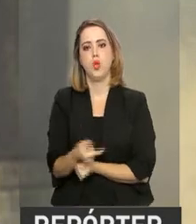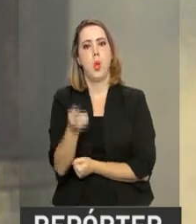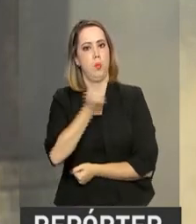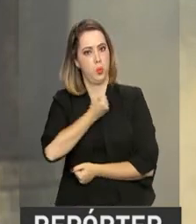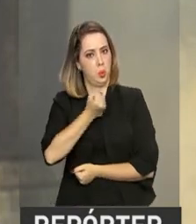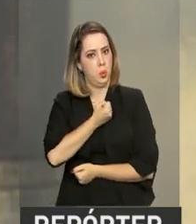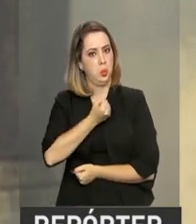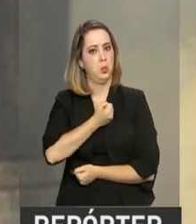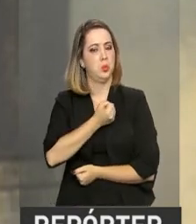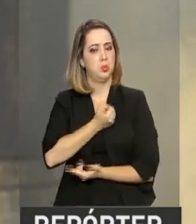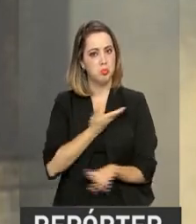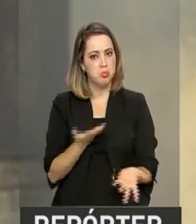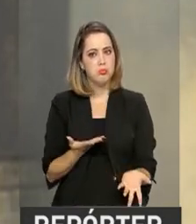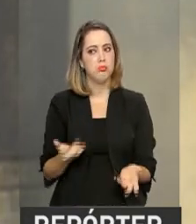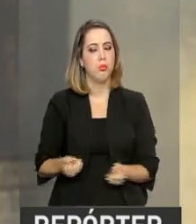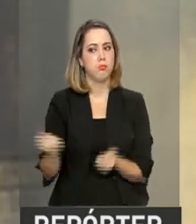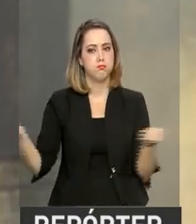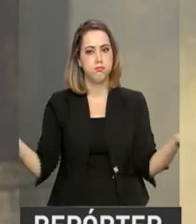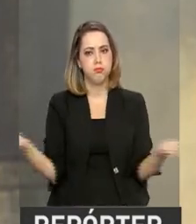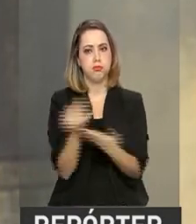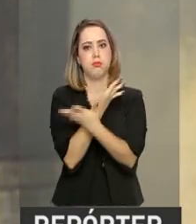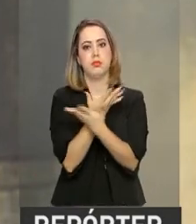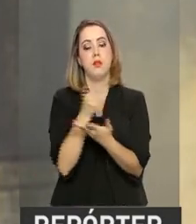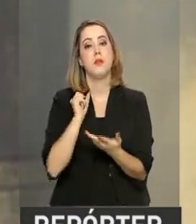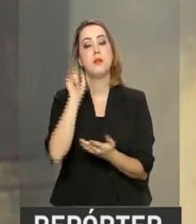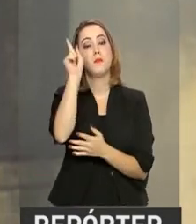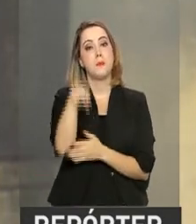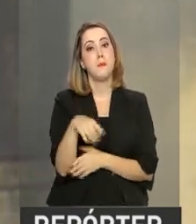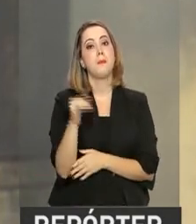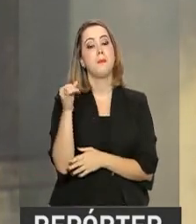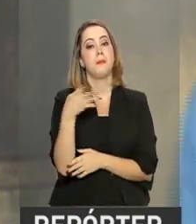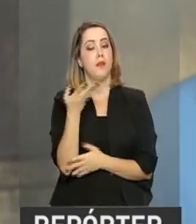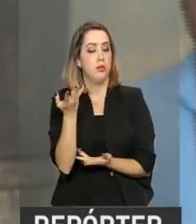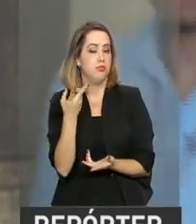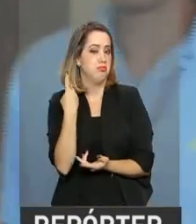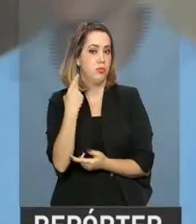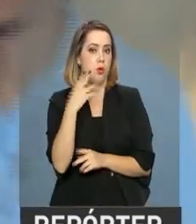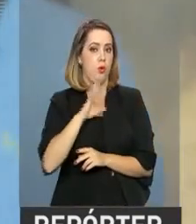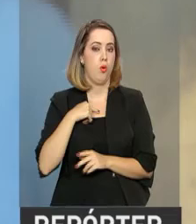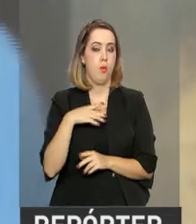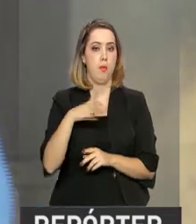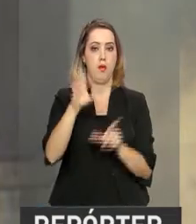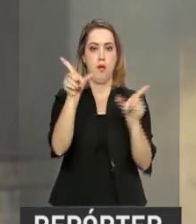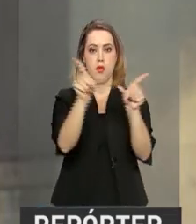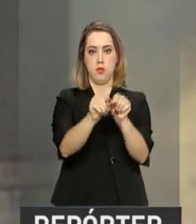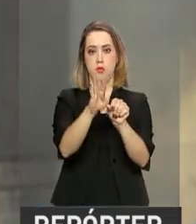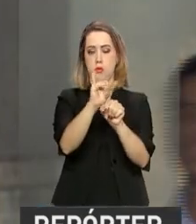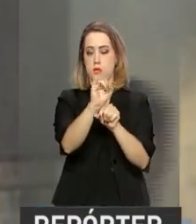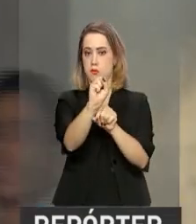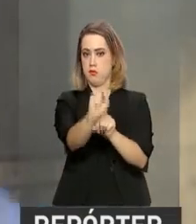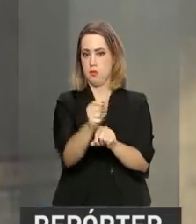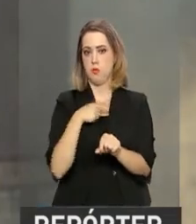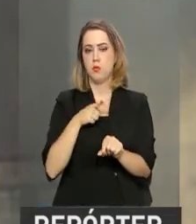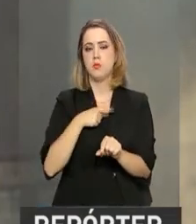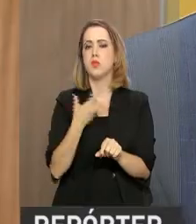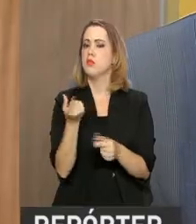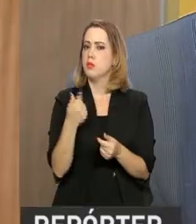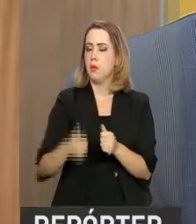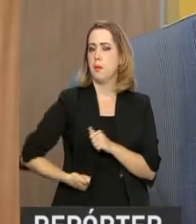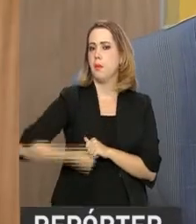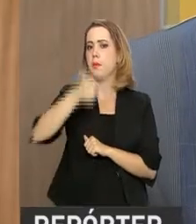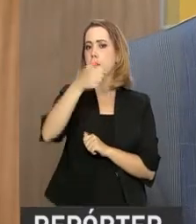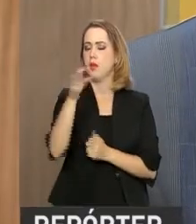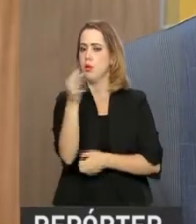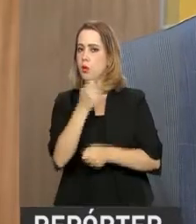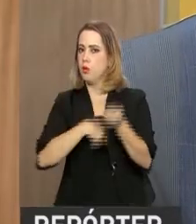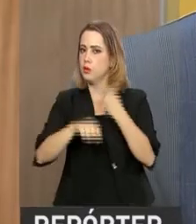peso e é natural que os países do brics passem a ter um papel mais atuante um sistema financeiro internacional bom